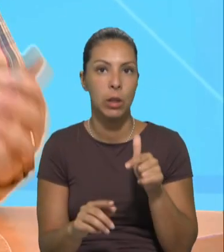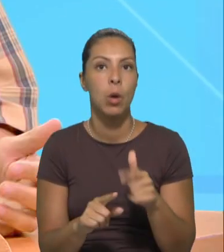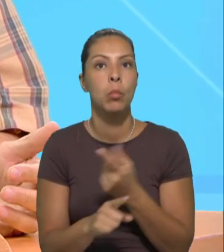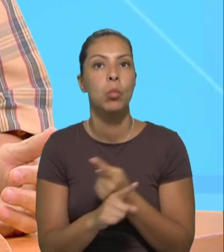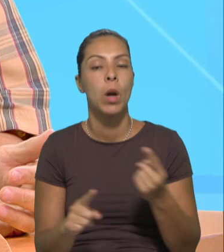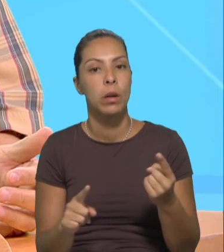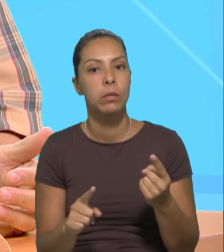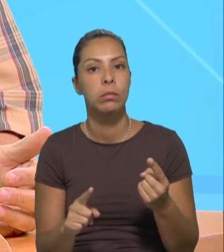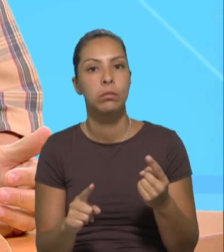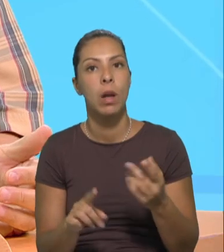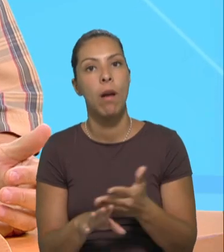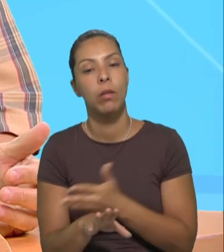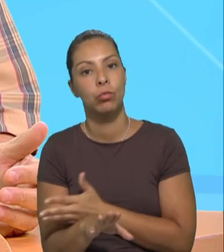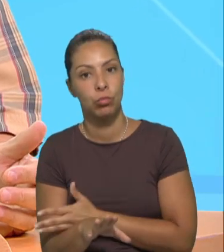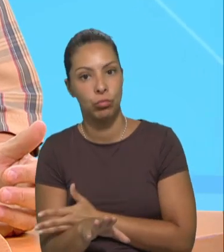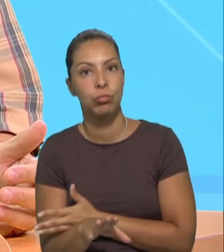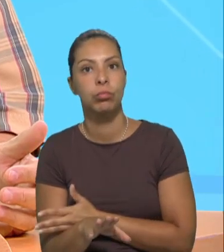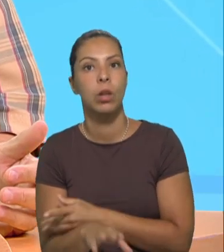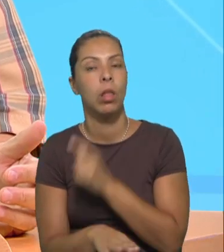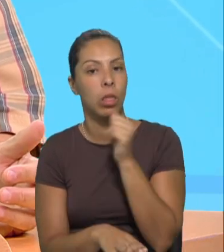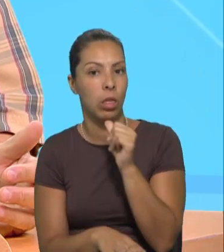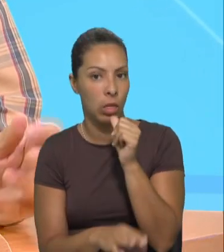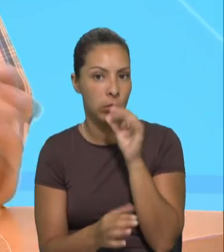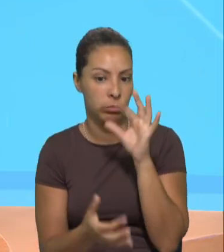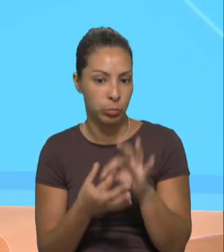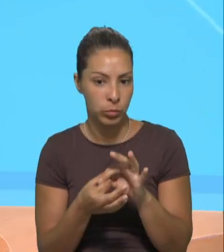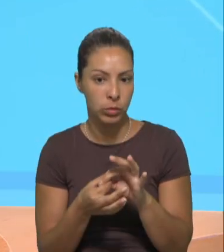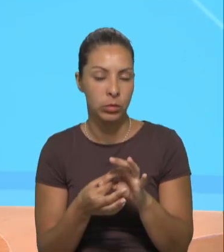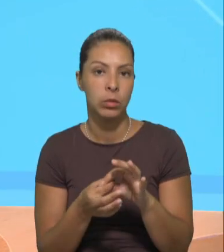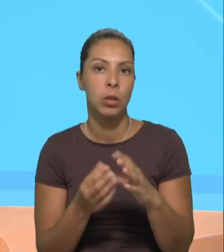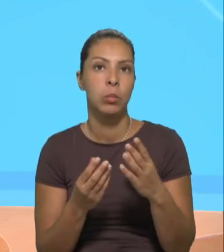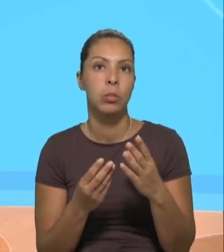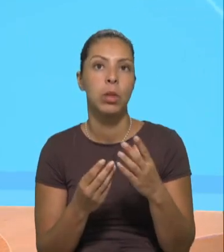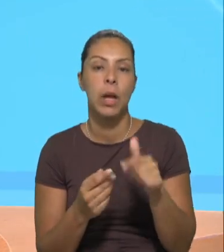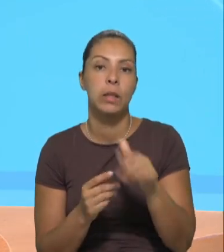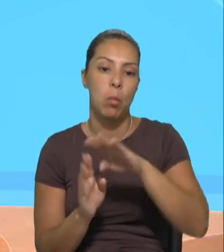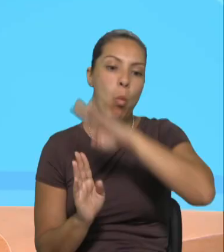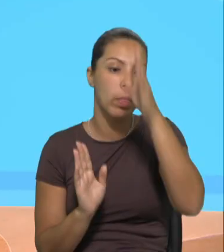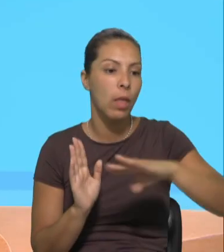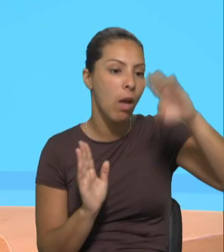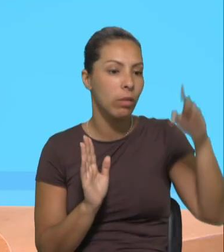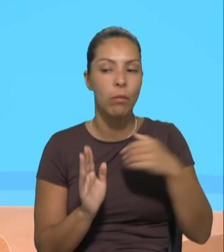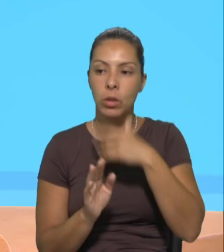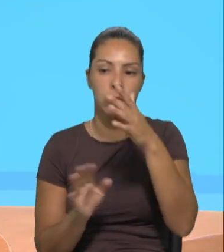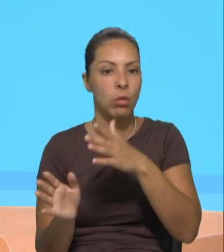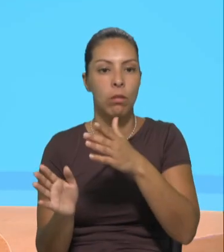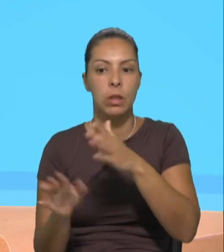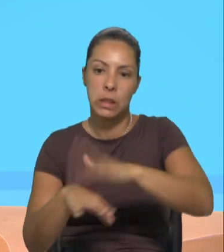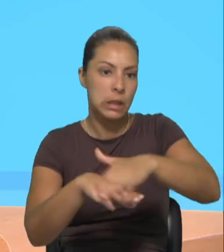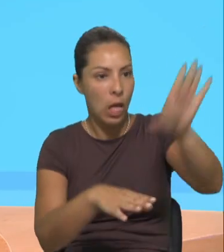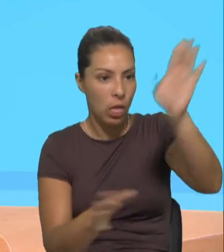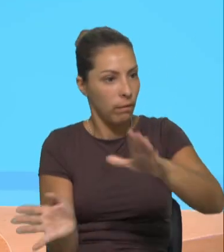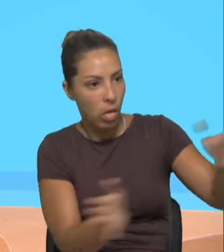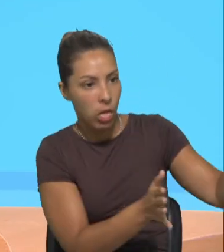Aliás, as imagens bíblicas que muitas vezes se utilizam quase que nos apontam para essa impossibilidade. Se eu disser a uma montanha, sai daqui e vai para ali, a montanha vai. São